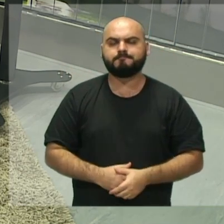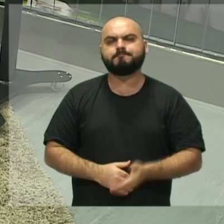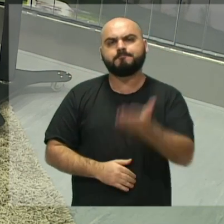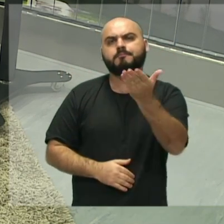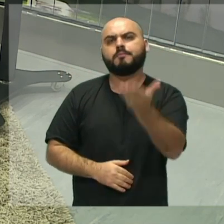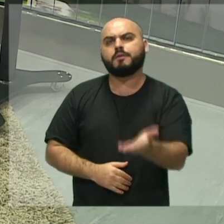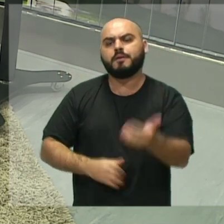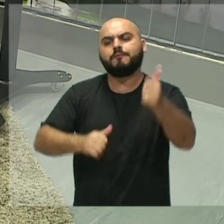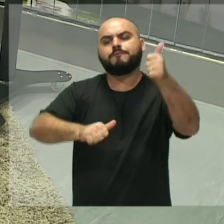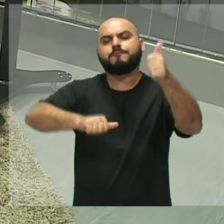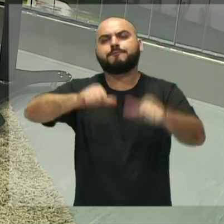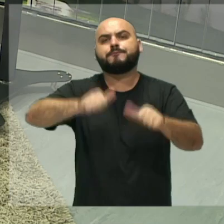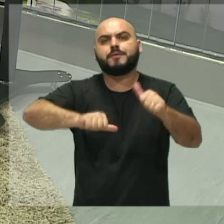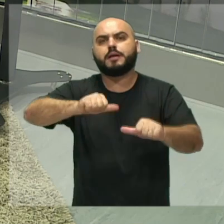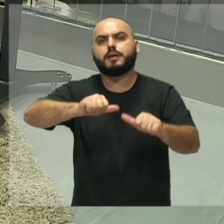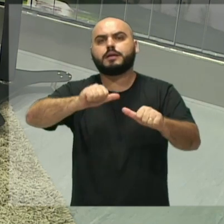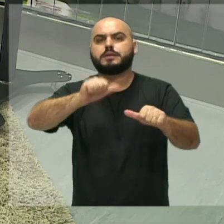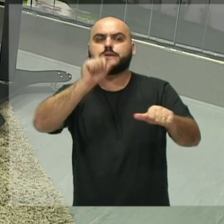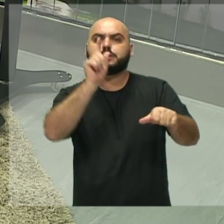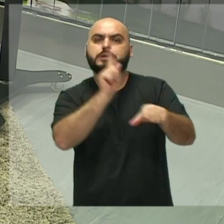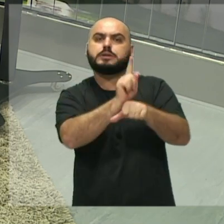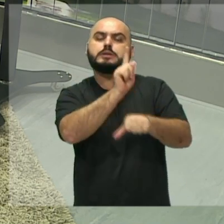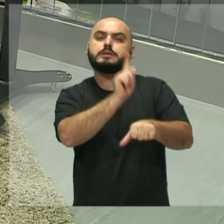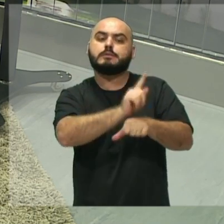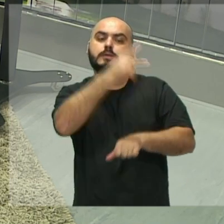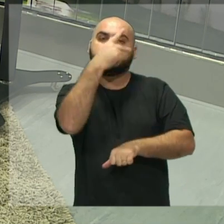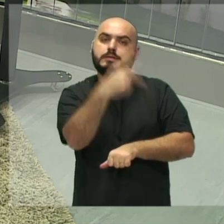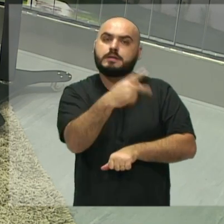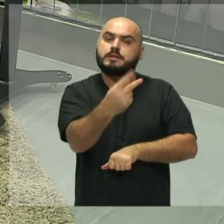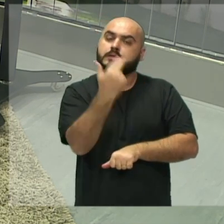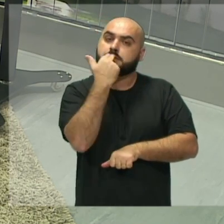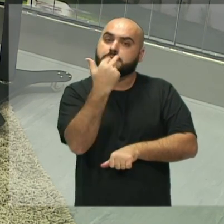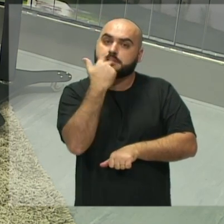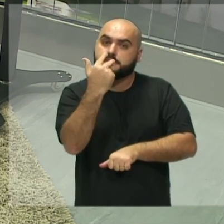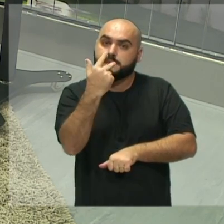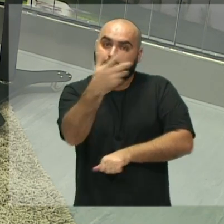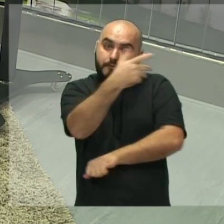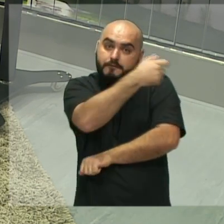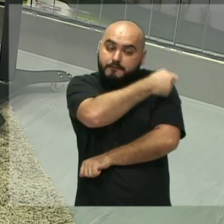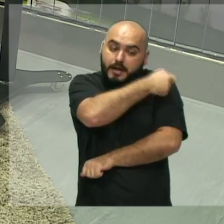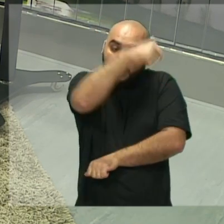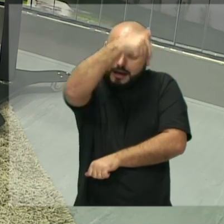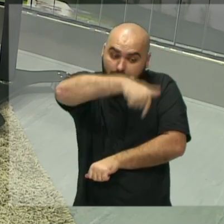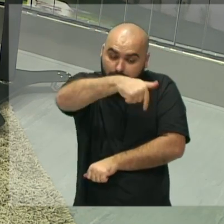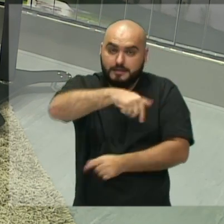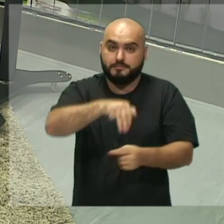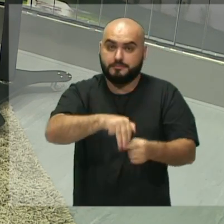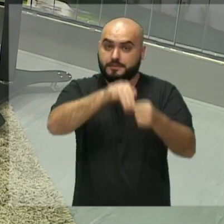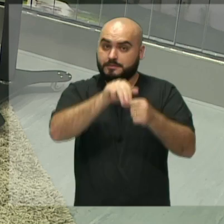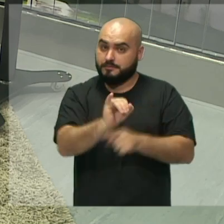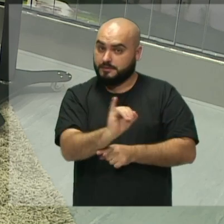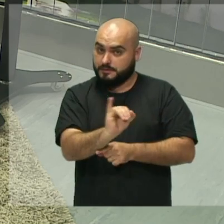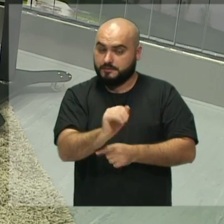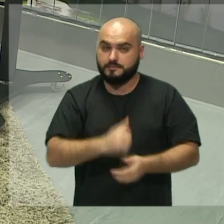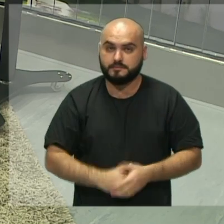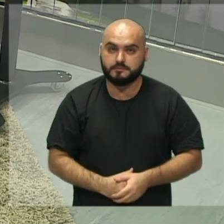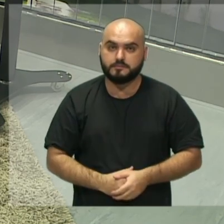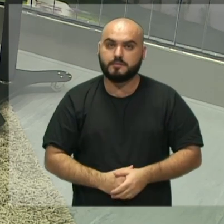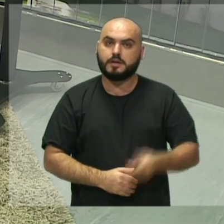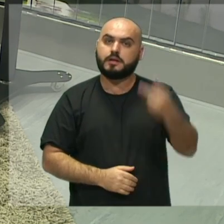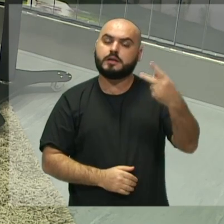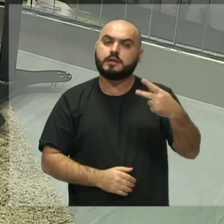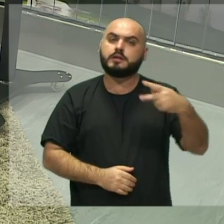a gestão desse processo de vacinação aqui no município de Itajaí? E se suas indicações